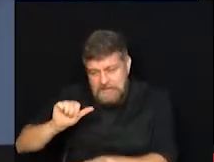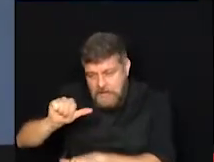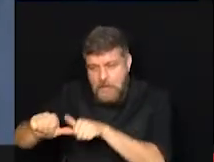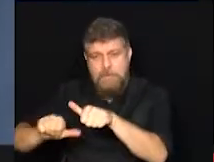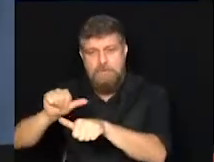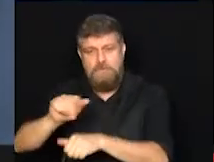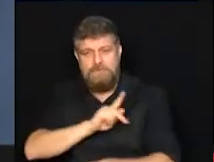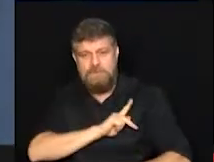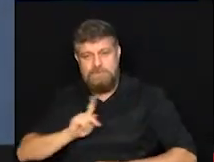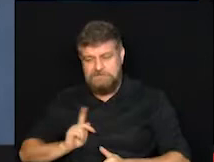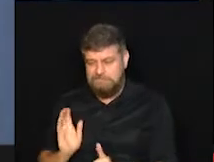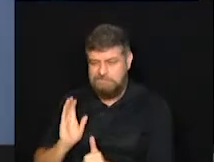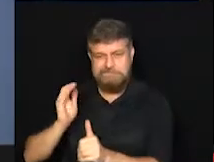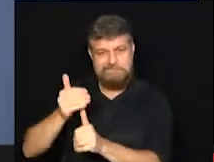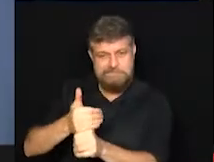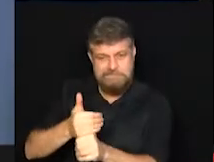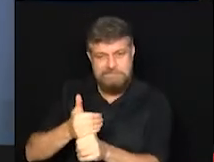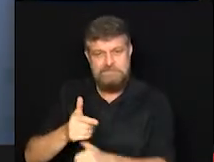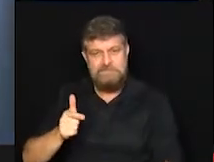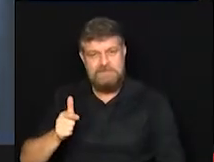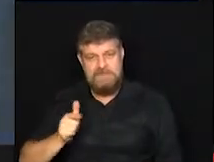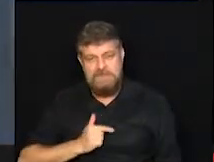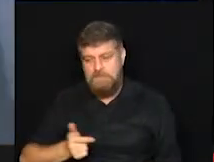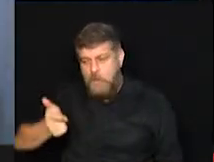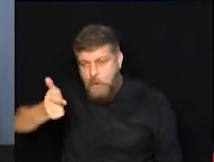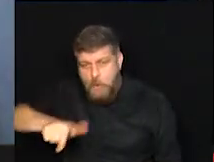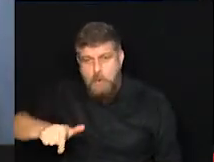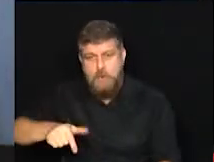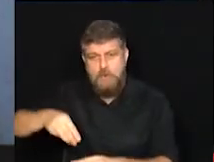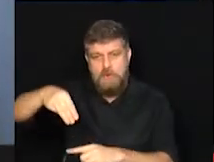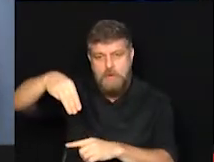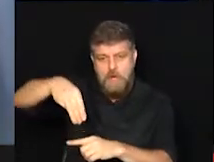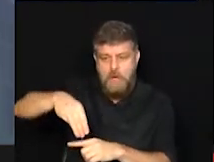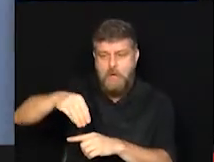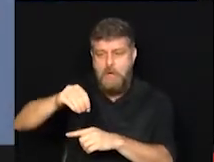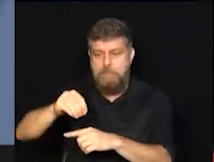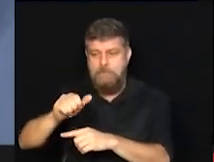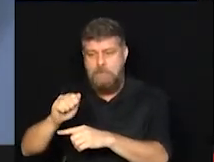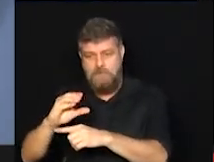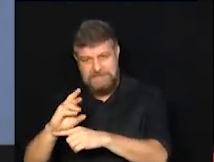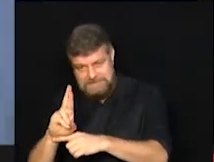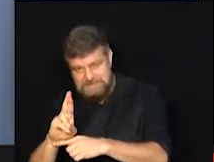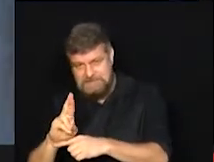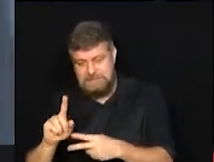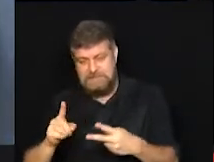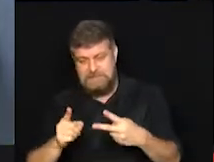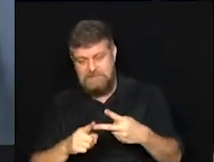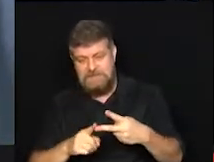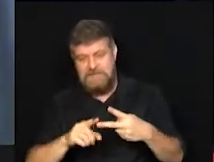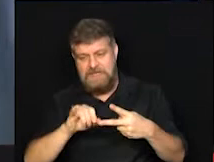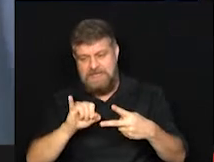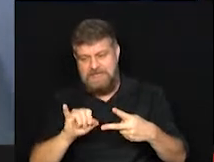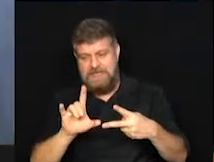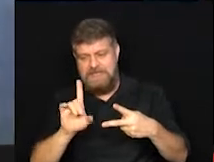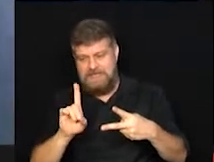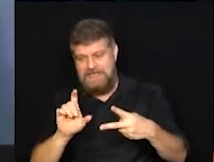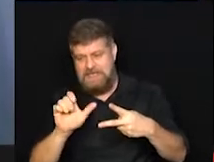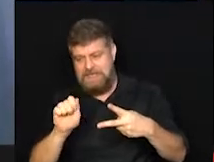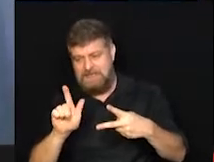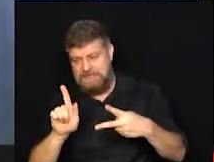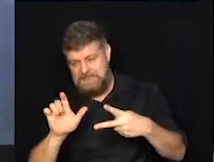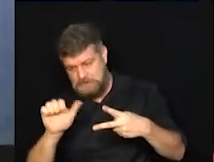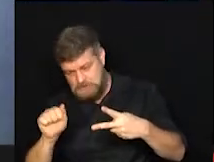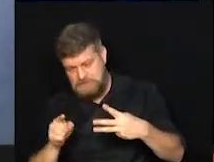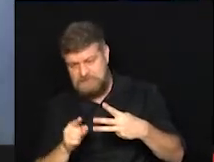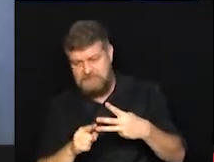presidente, veio para Moacir, eu acompanhei para Moacir, depois acompanhei Tagino, aí Tagino de novo, Fred,